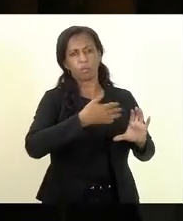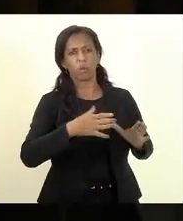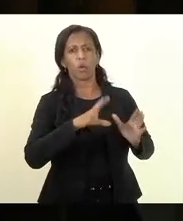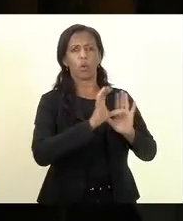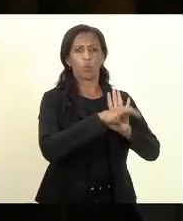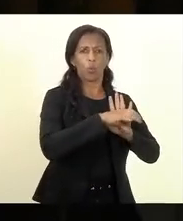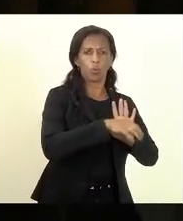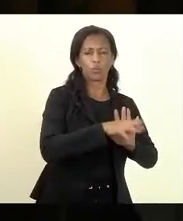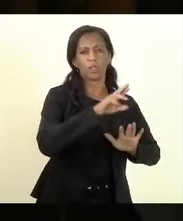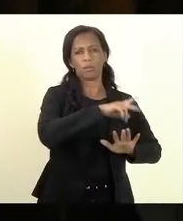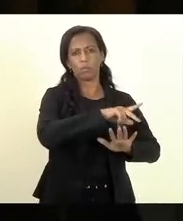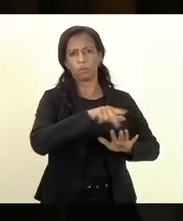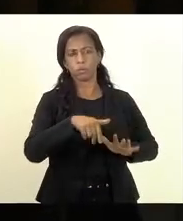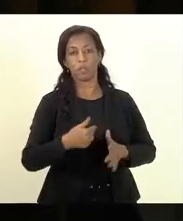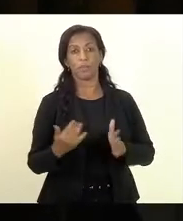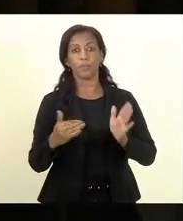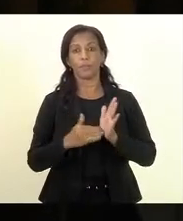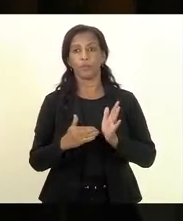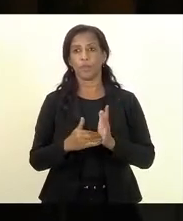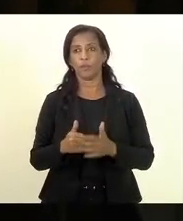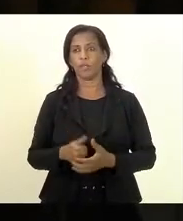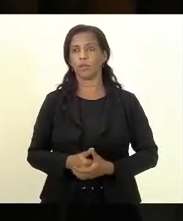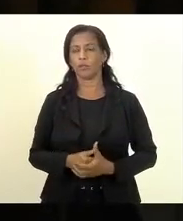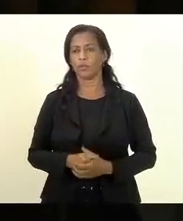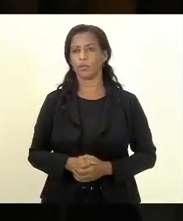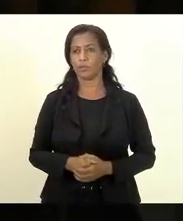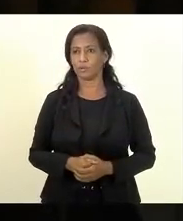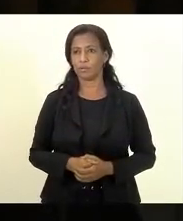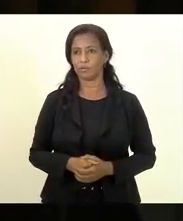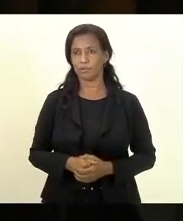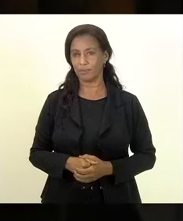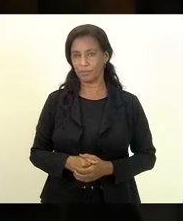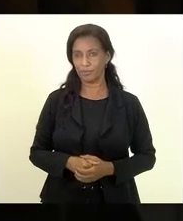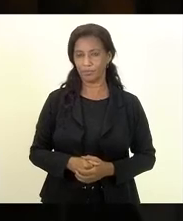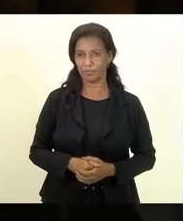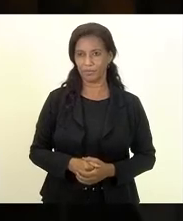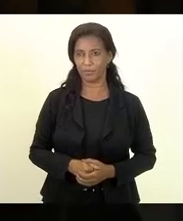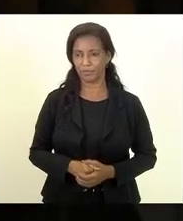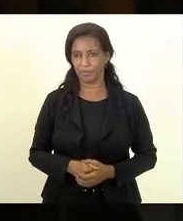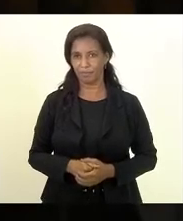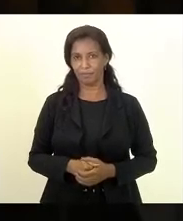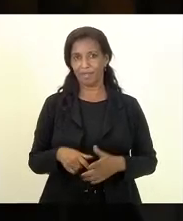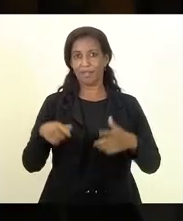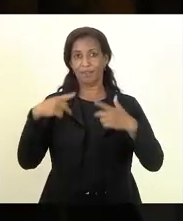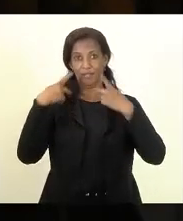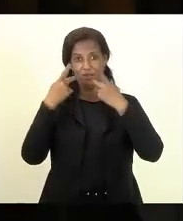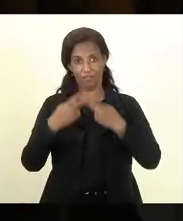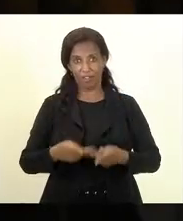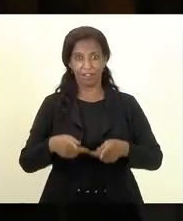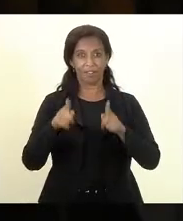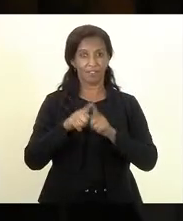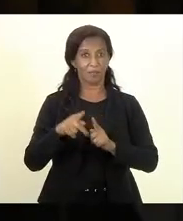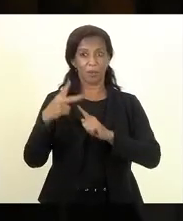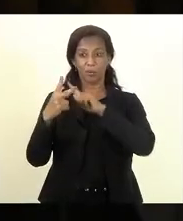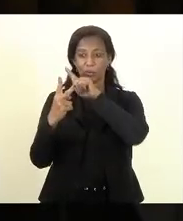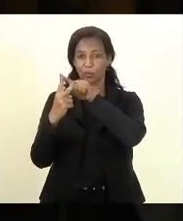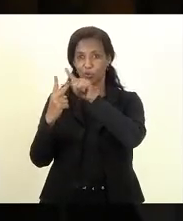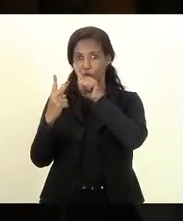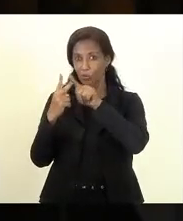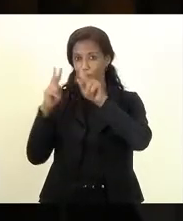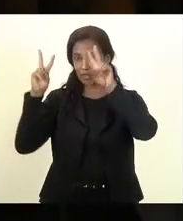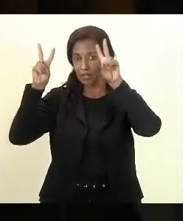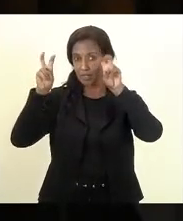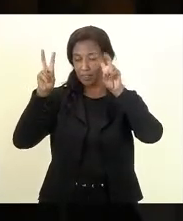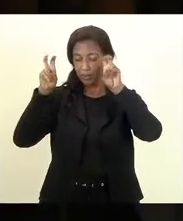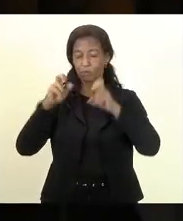conceitos, com critérios e com princípios. Por último, eu quero, deputada Tia Ju, ainda no meu tempo, mencionar dois assuntos,